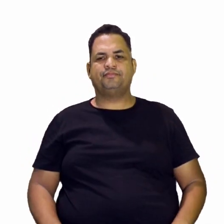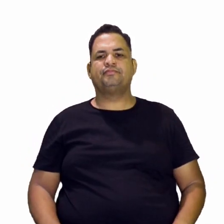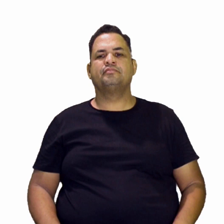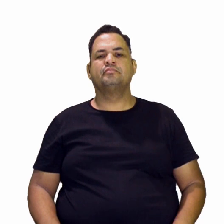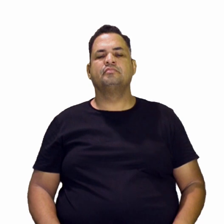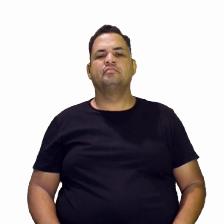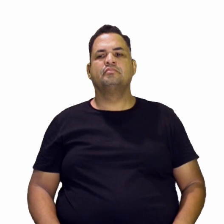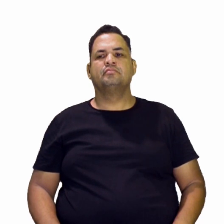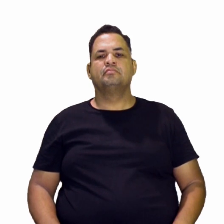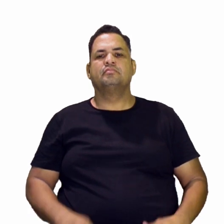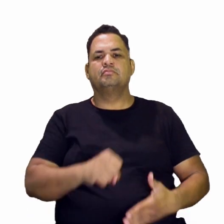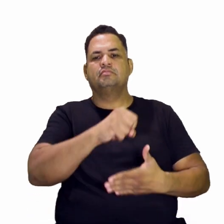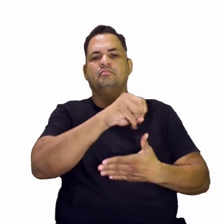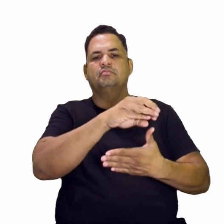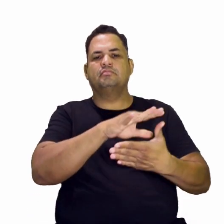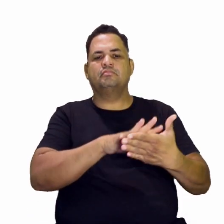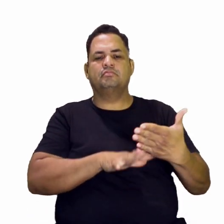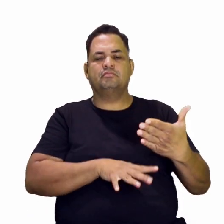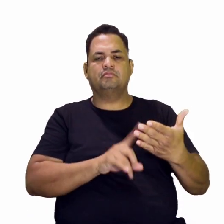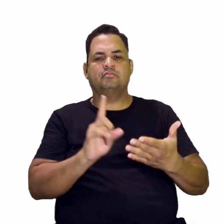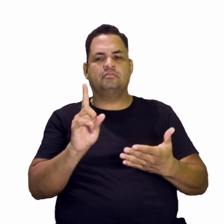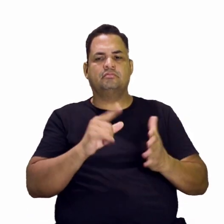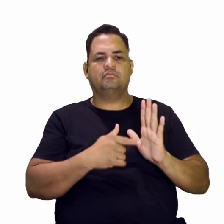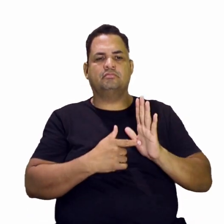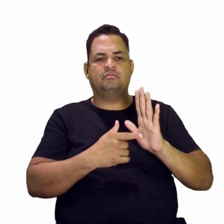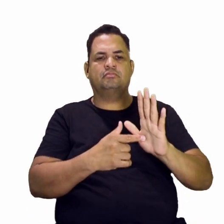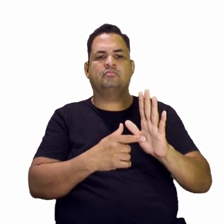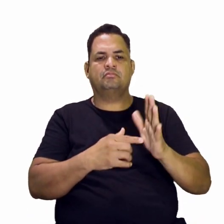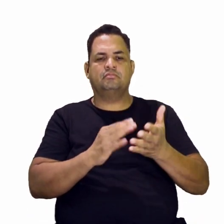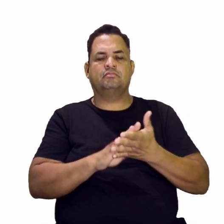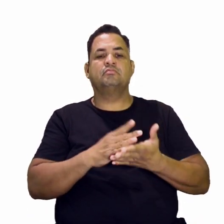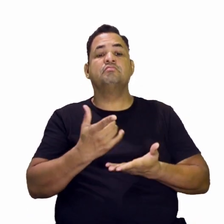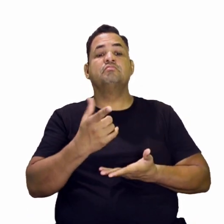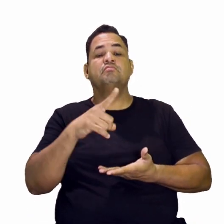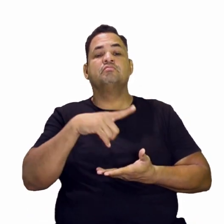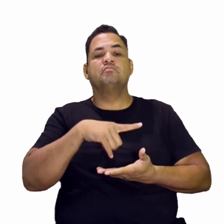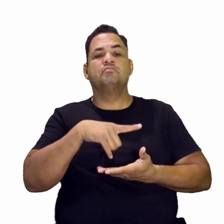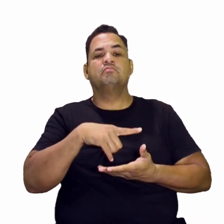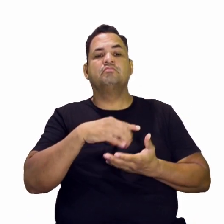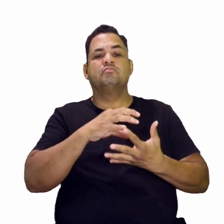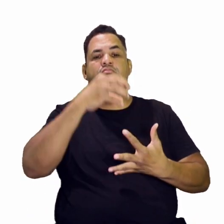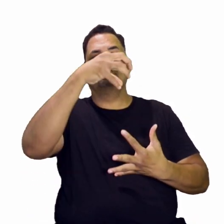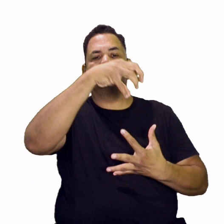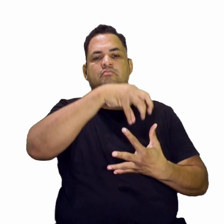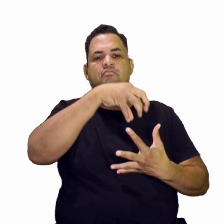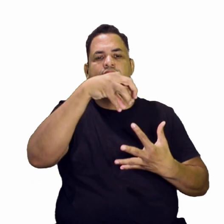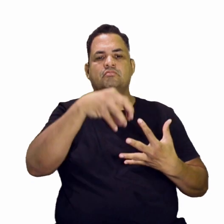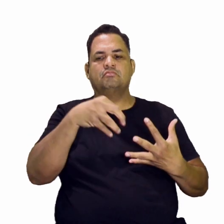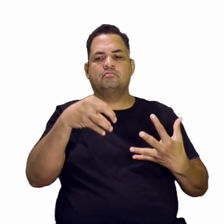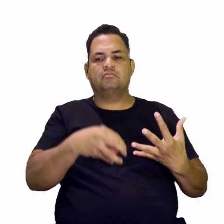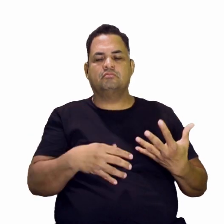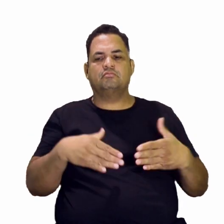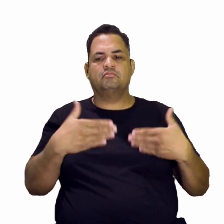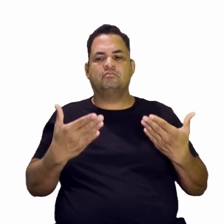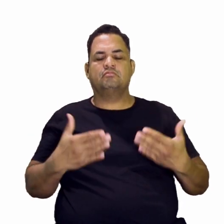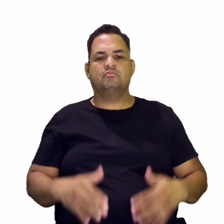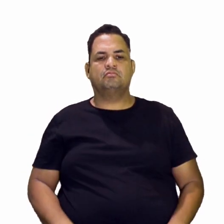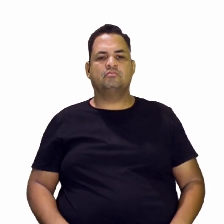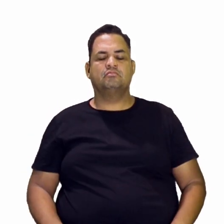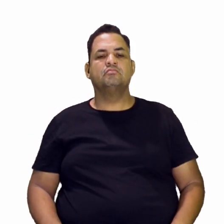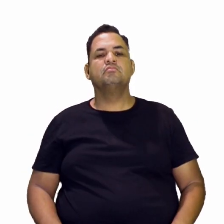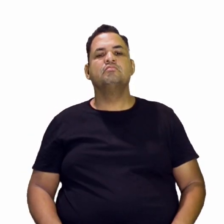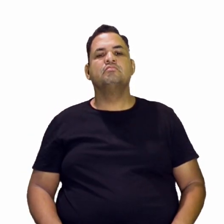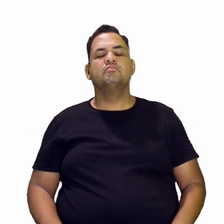úmido. A alternativa que não apresenta um representante deste reino, qual é, hein, prof? Qual